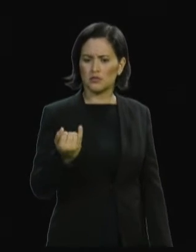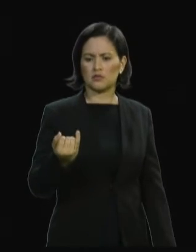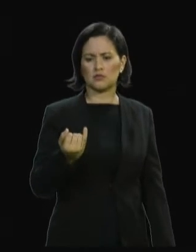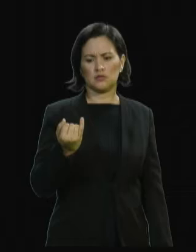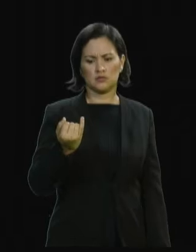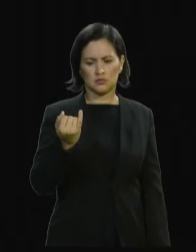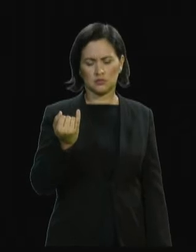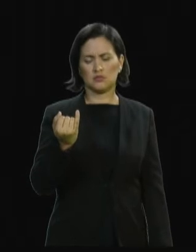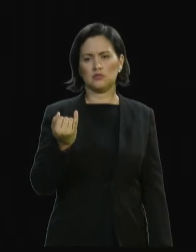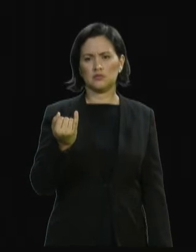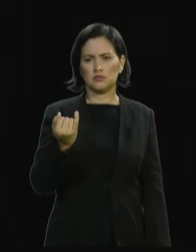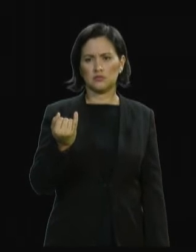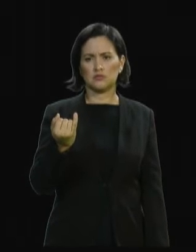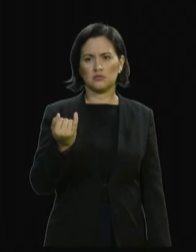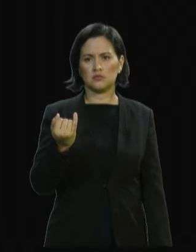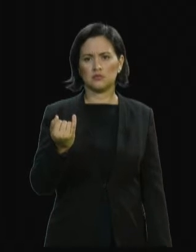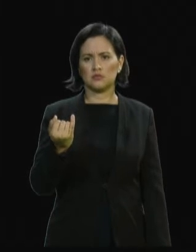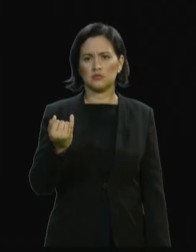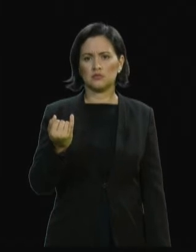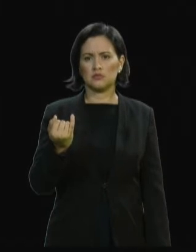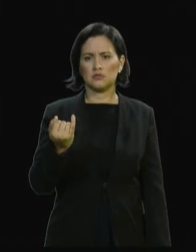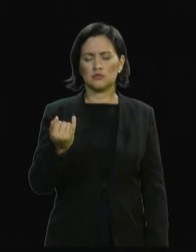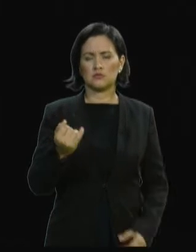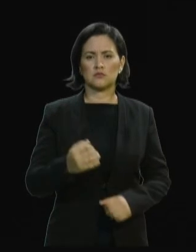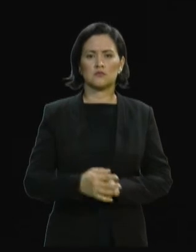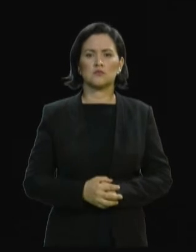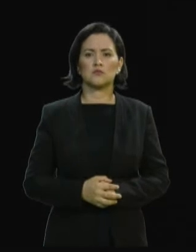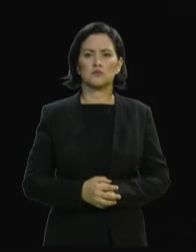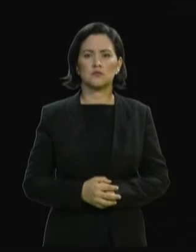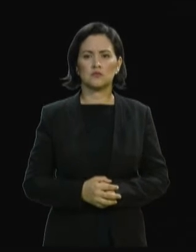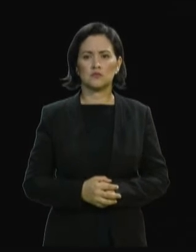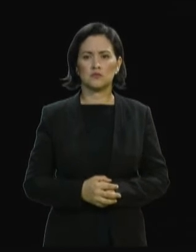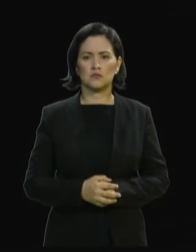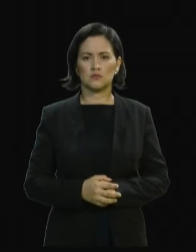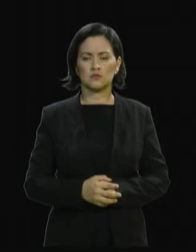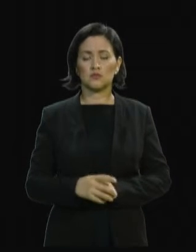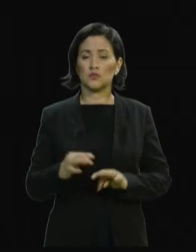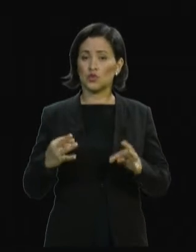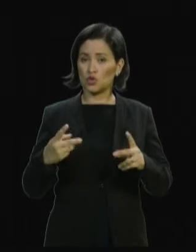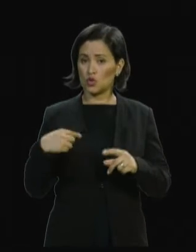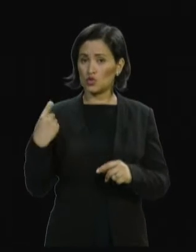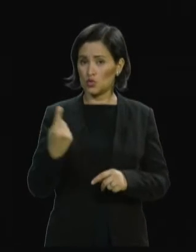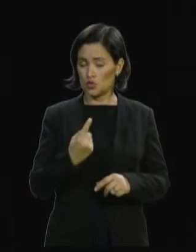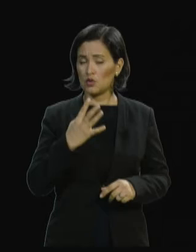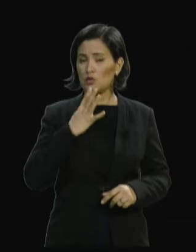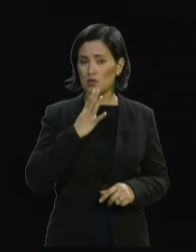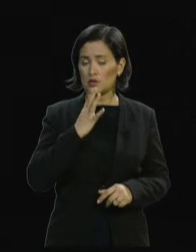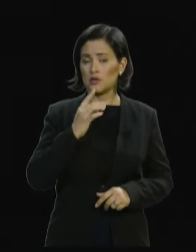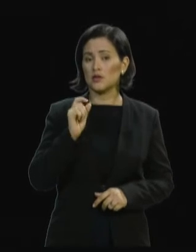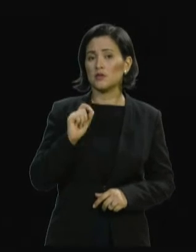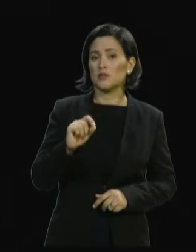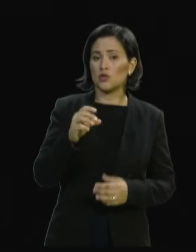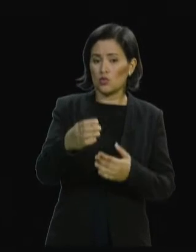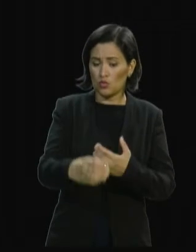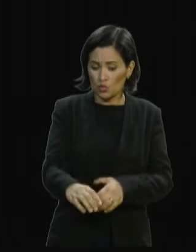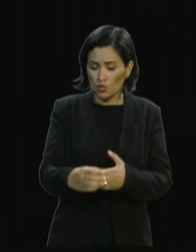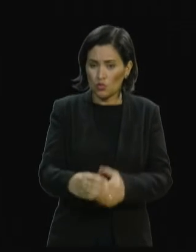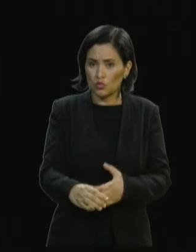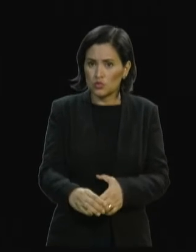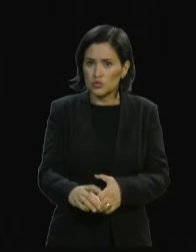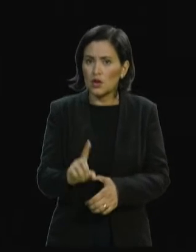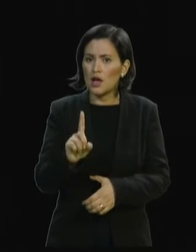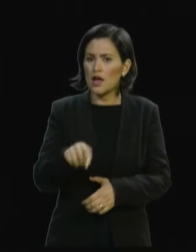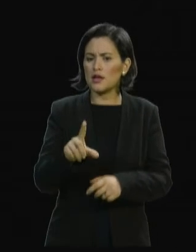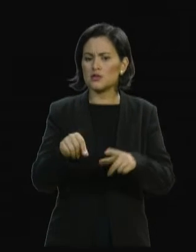funcionamento, né, da máquina pública, enfim, e todos nós sabemos que é o caminho é fazer o concurso